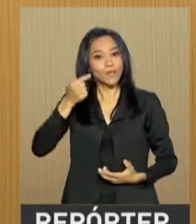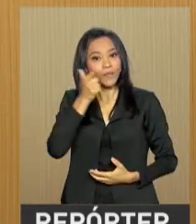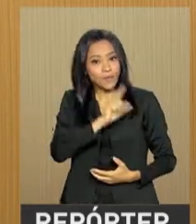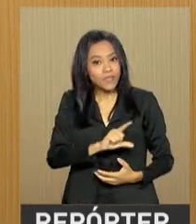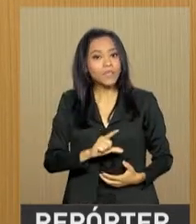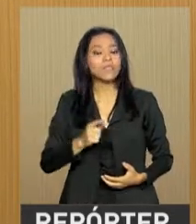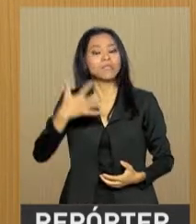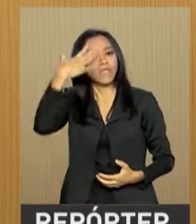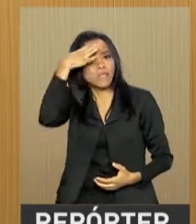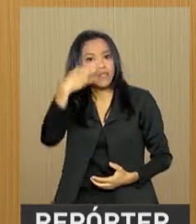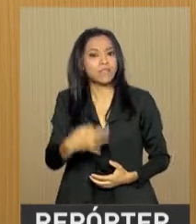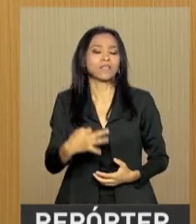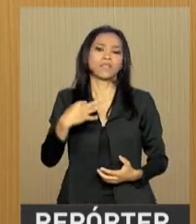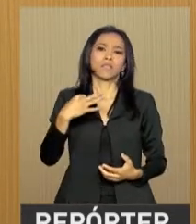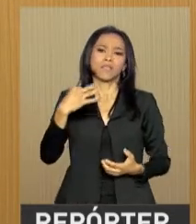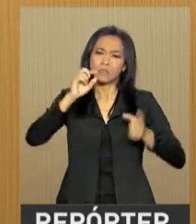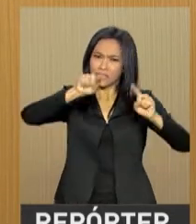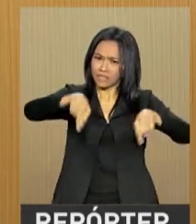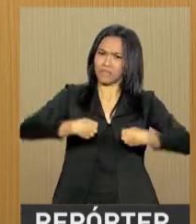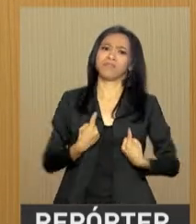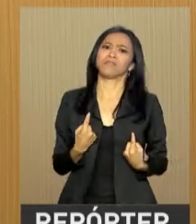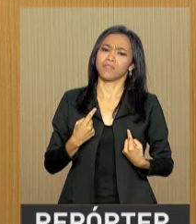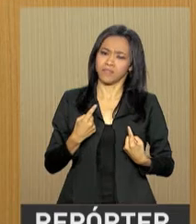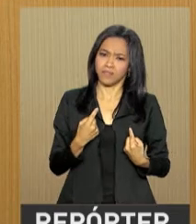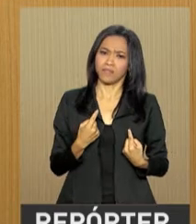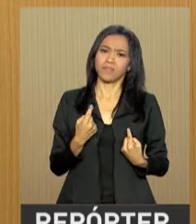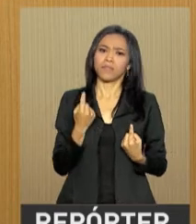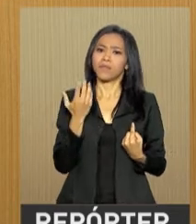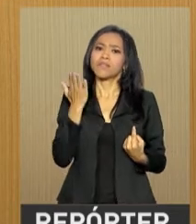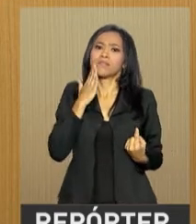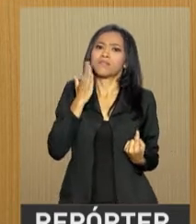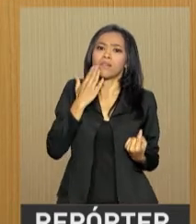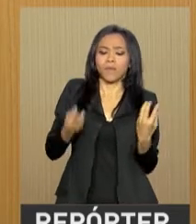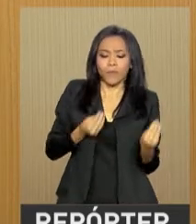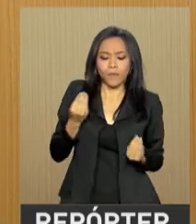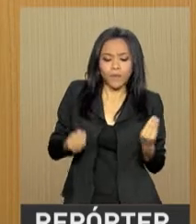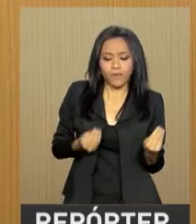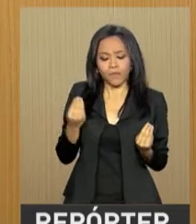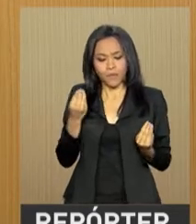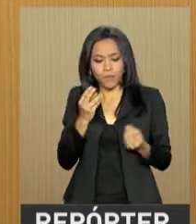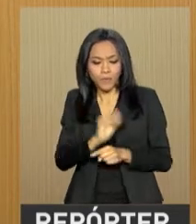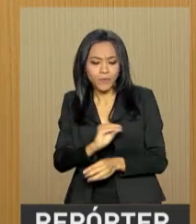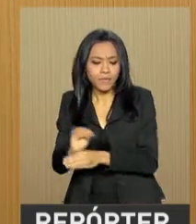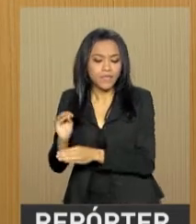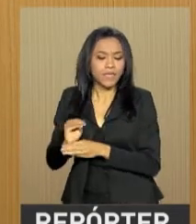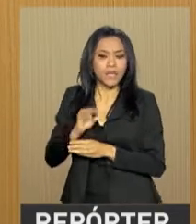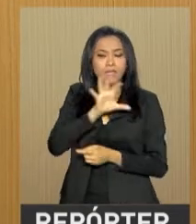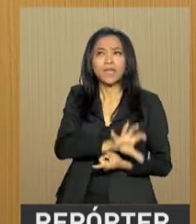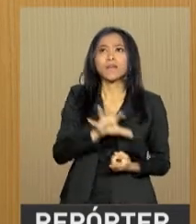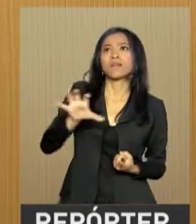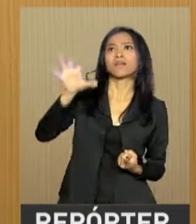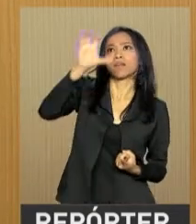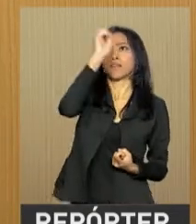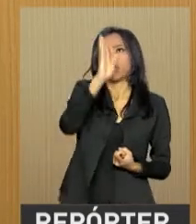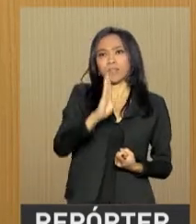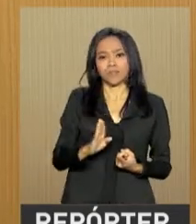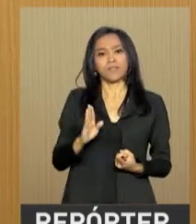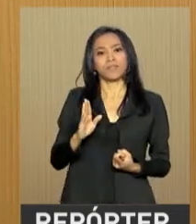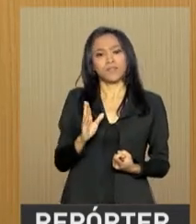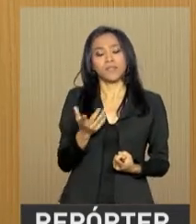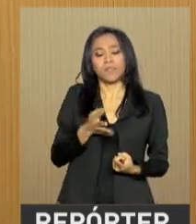compreender os desafios a para se produzir alimentos nas regiões tropicais e gerar